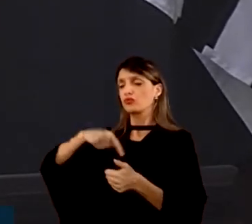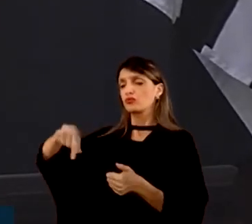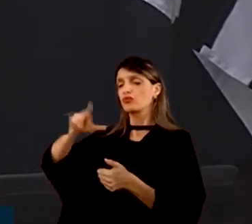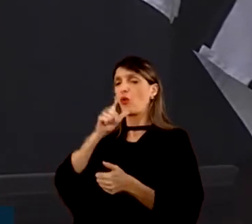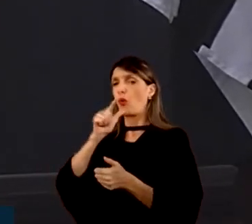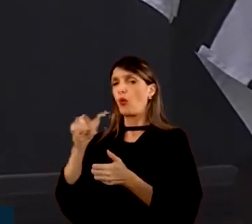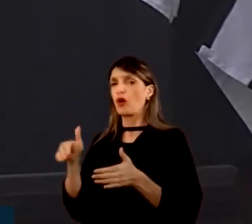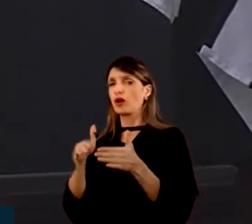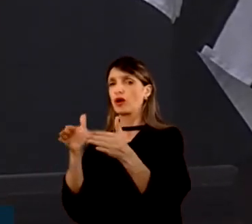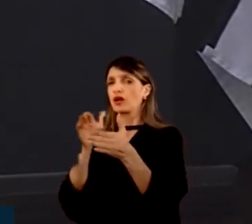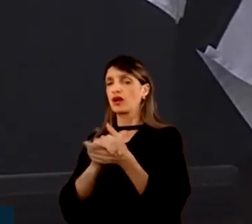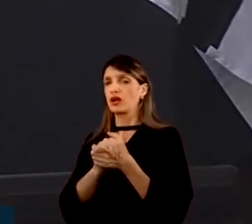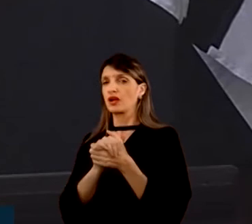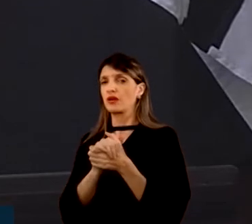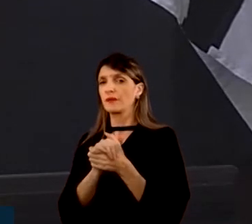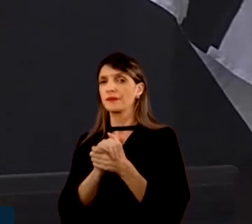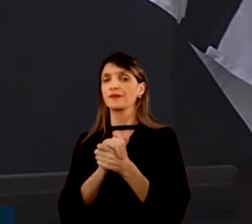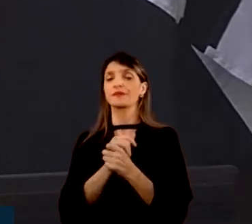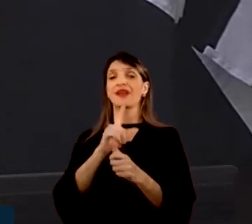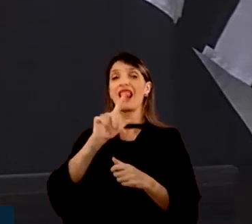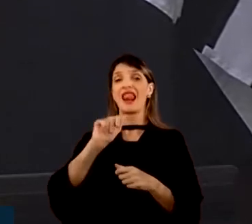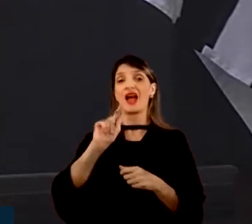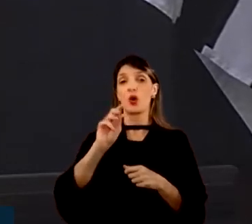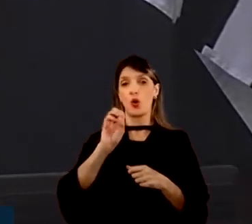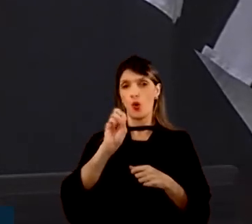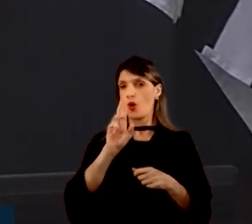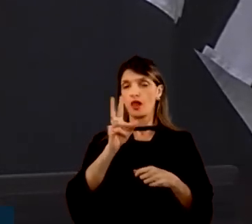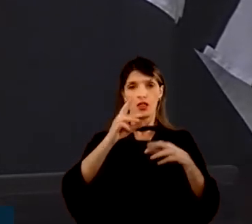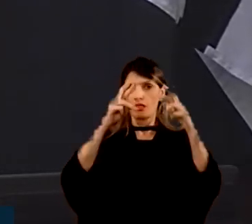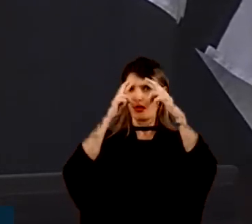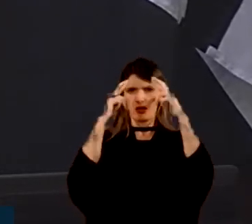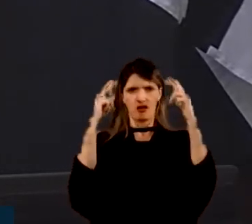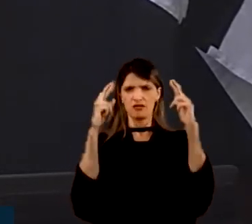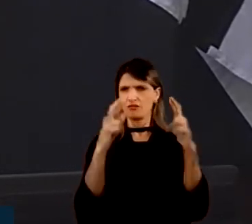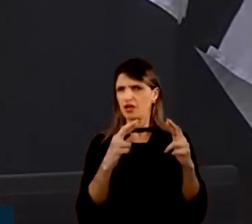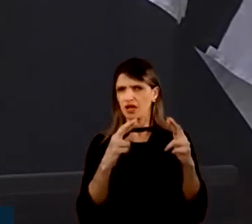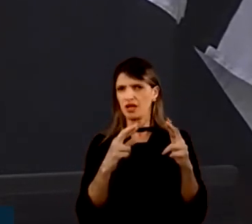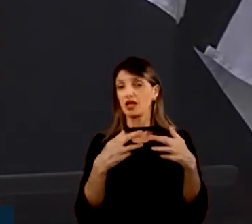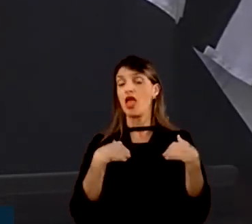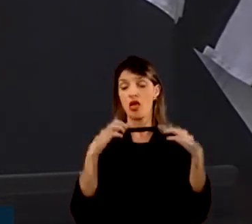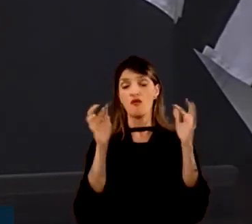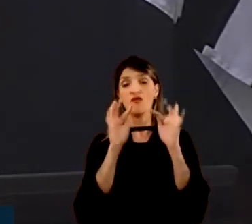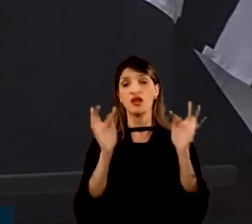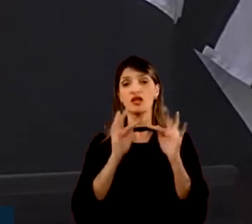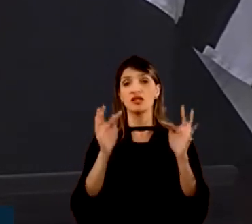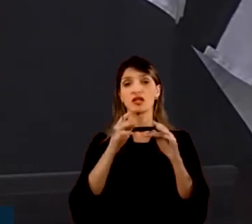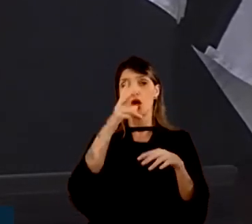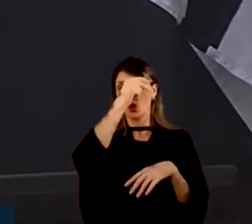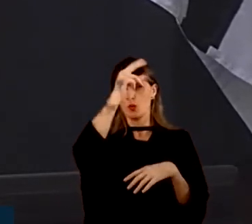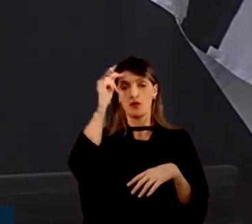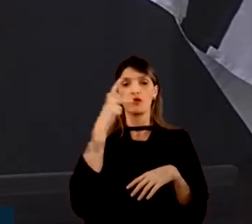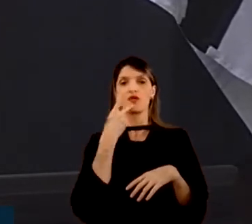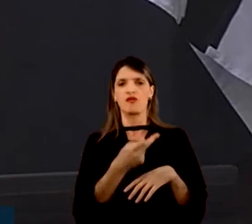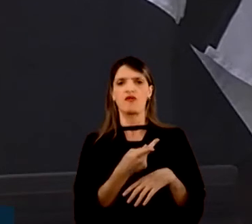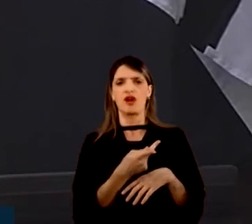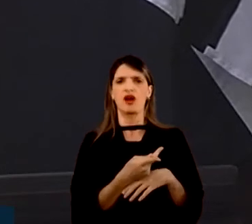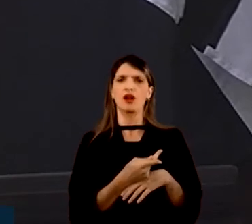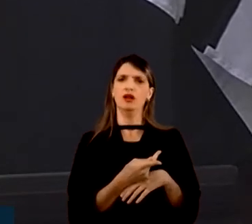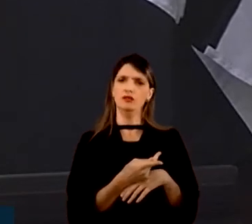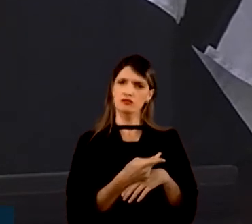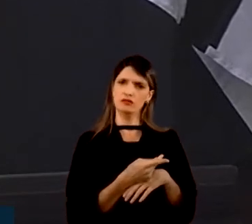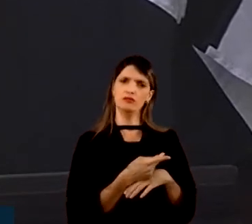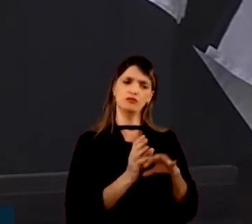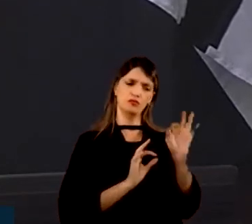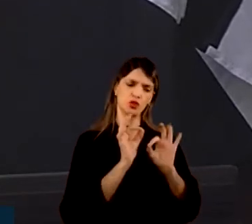estão respeitando, e eu fico feliz quando o prefeito fala que vai encaminhar um projeto para essa casa